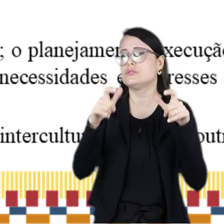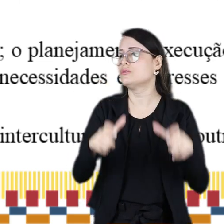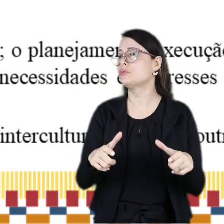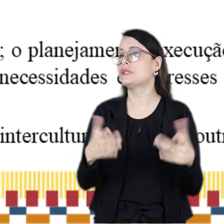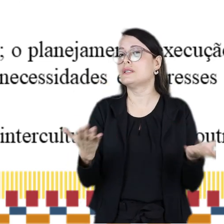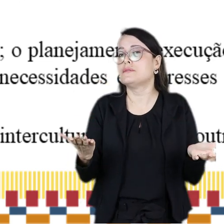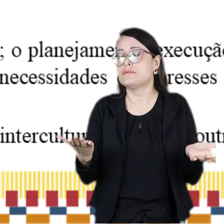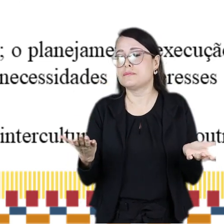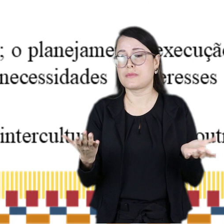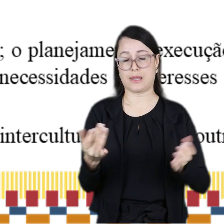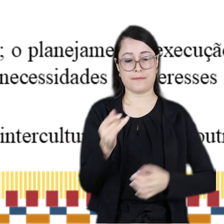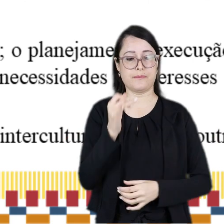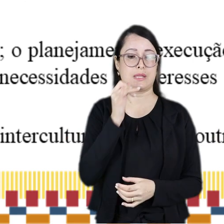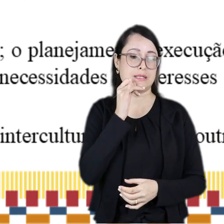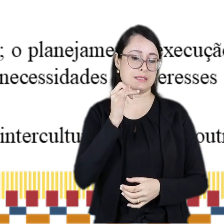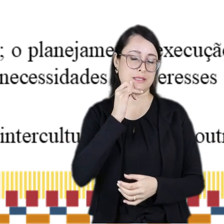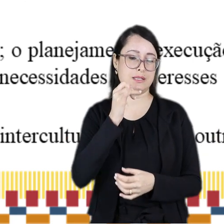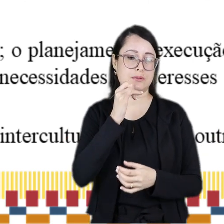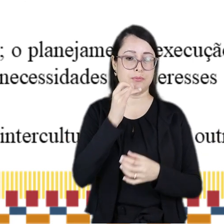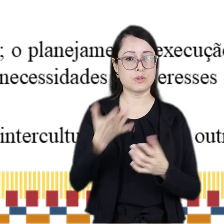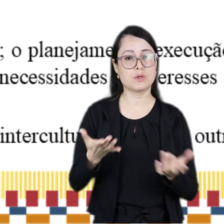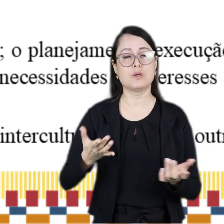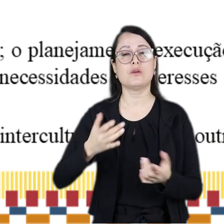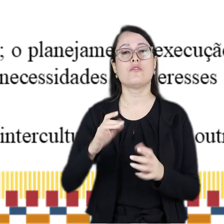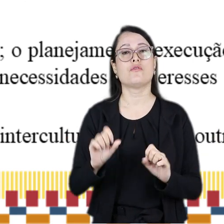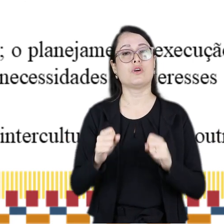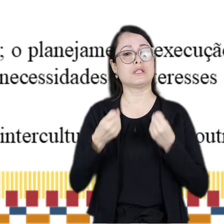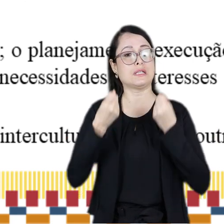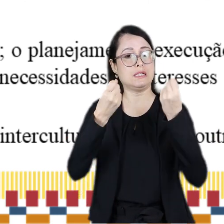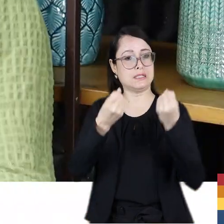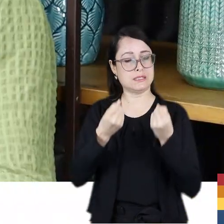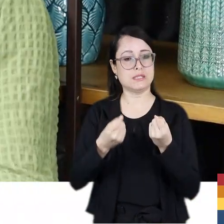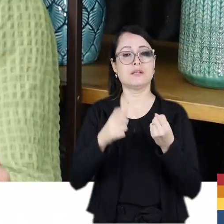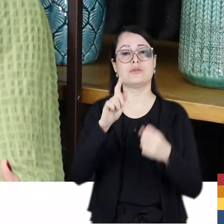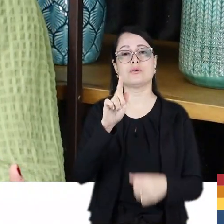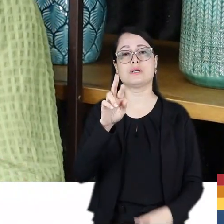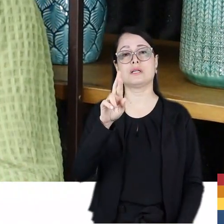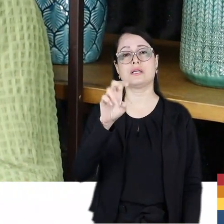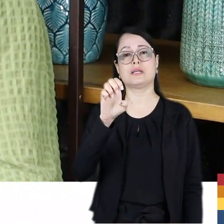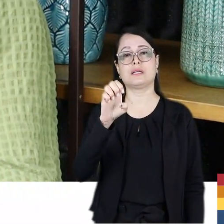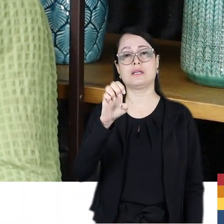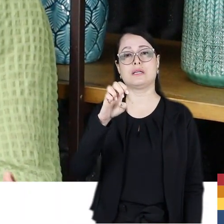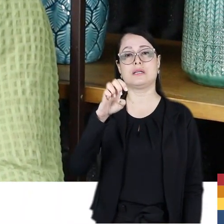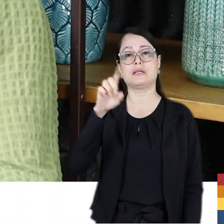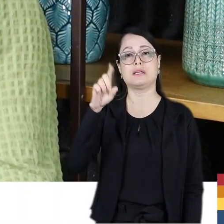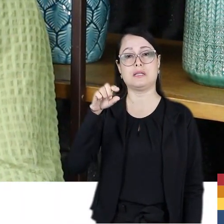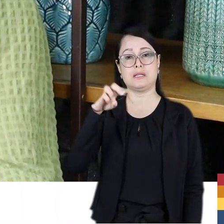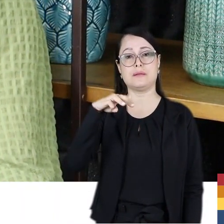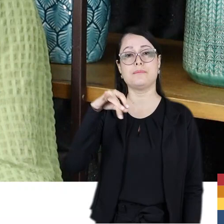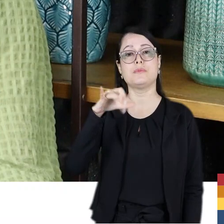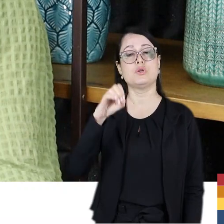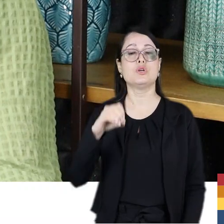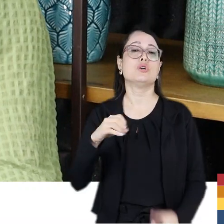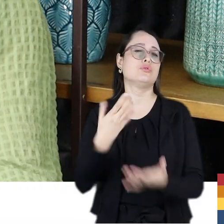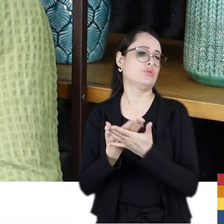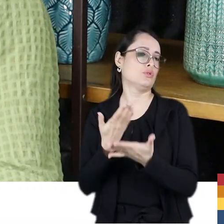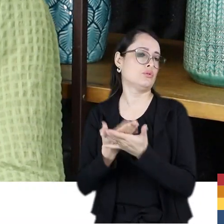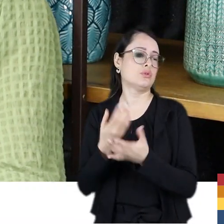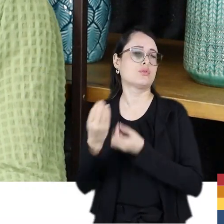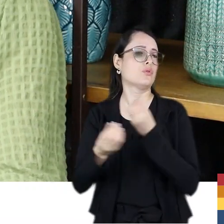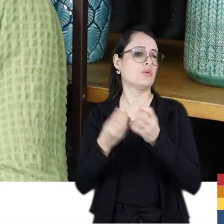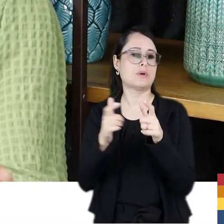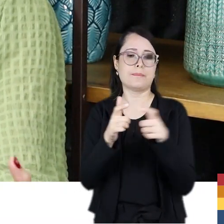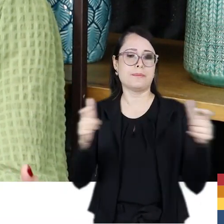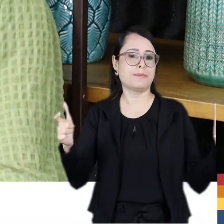despertar e fortalecer um gremio estudantil, né? Então, como é que a gente vai ampliar, né? Com os estudantes, conhecimento sobre o